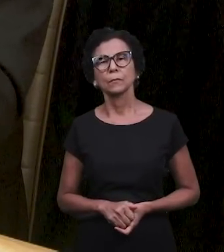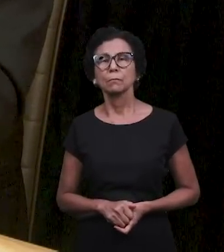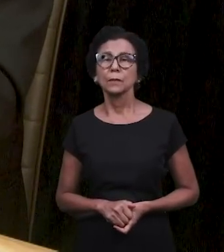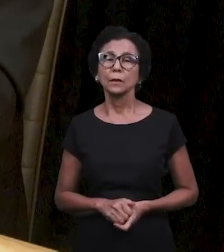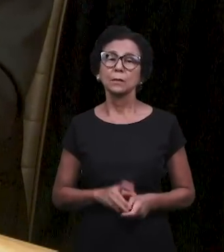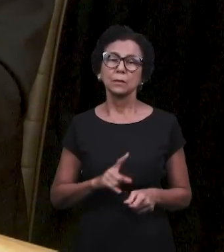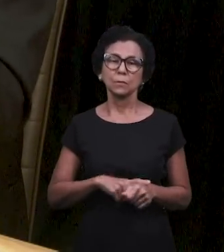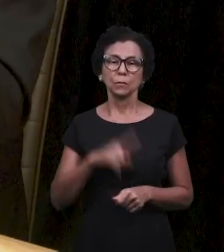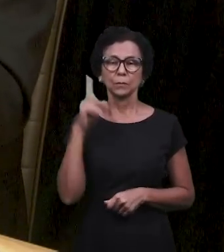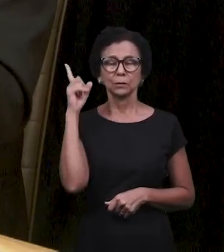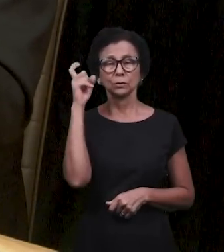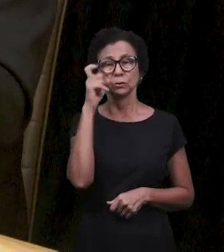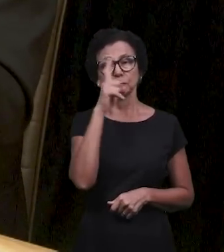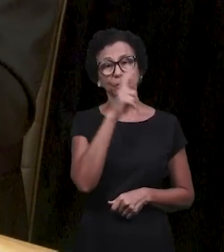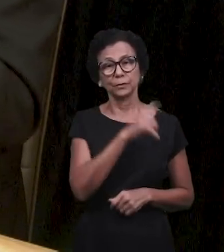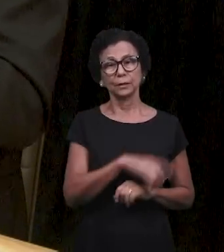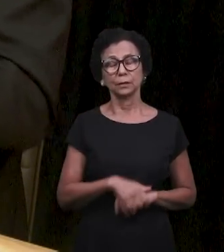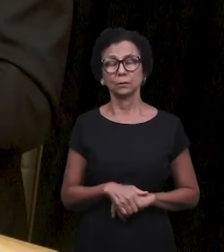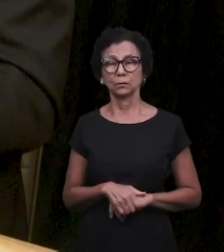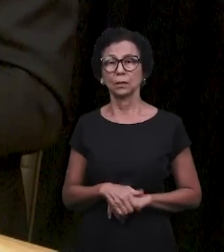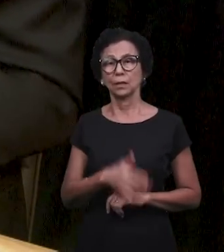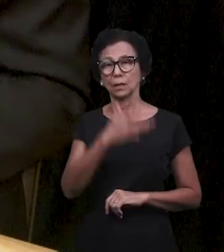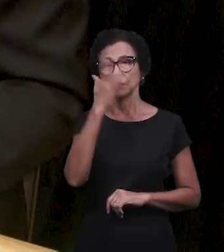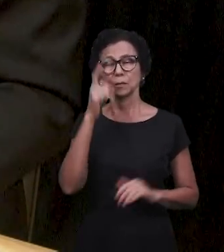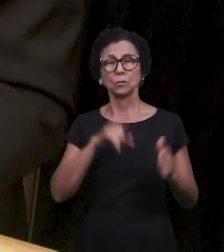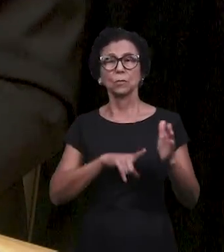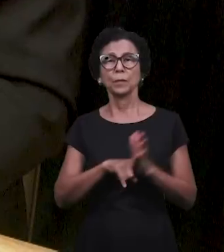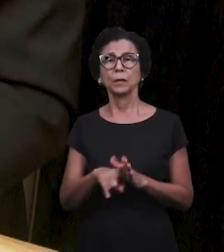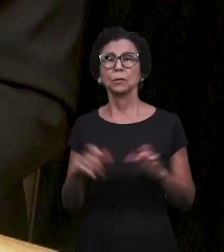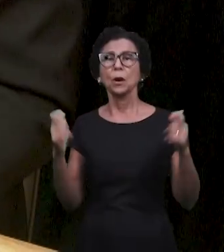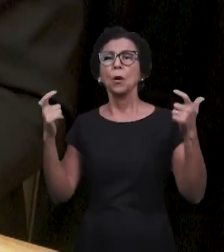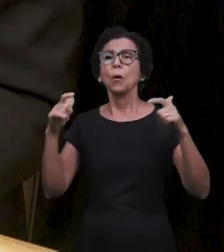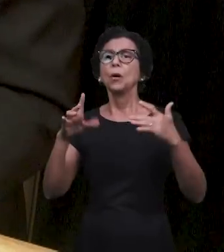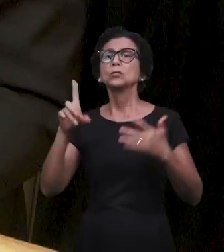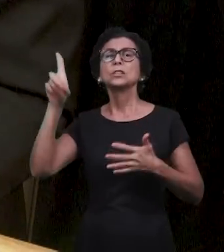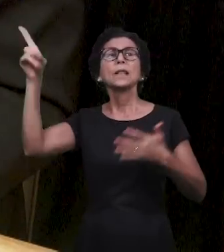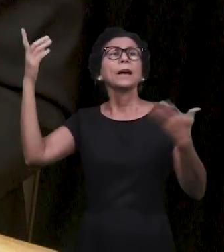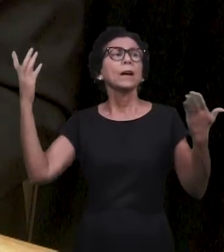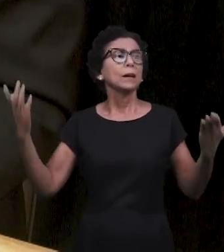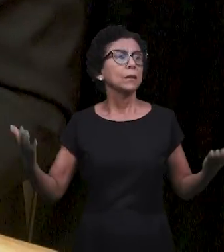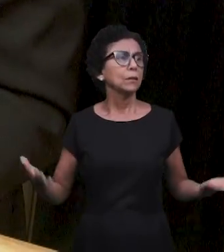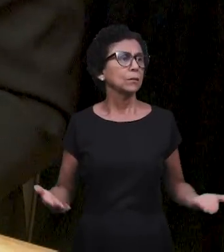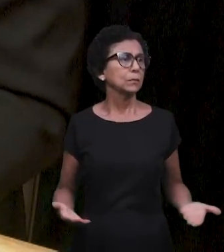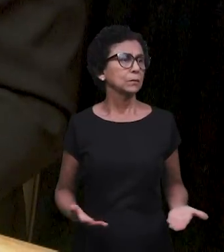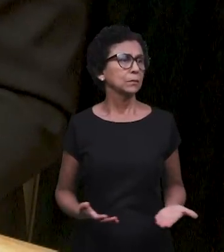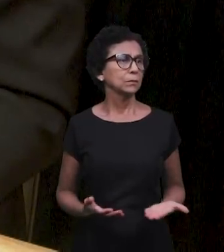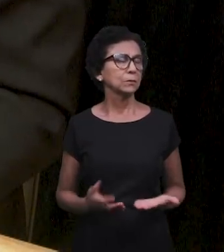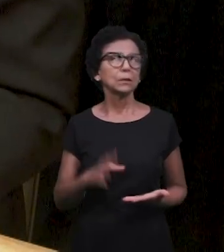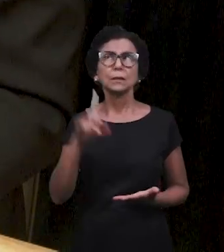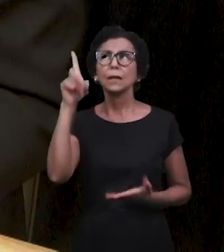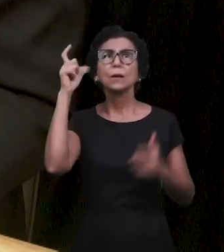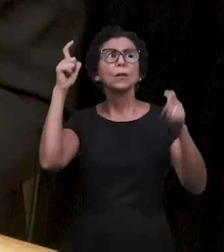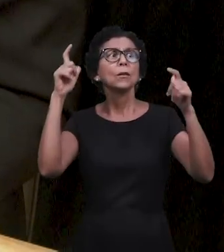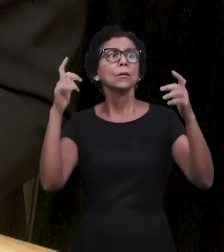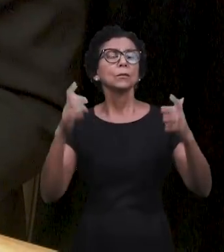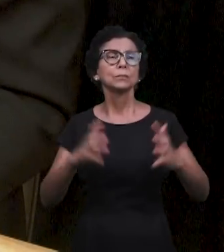certas dificuldades da vida, aonde está Deus? E a Bíblia diz que a resposta de Deus para o homem é